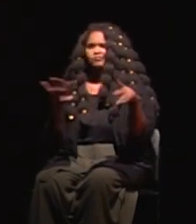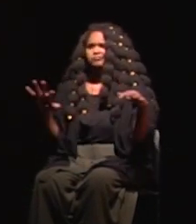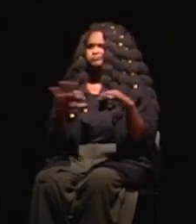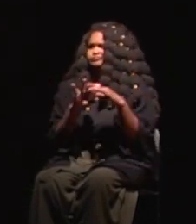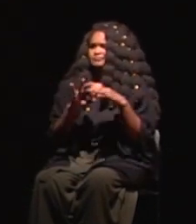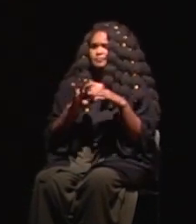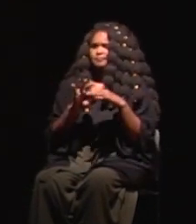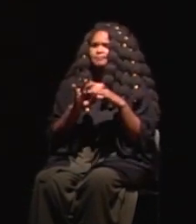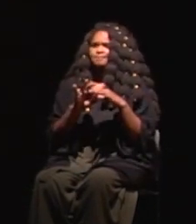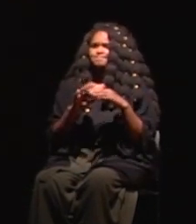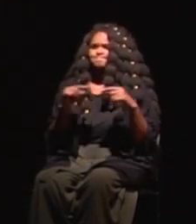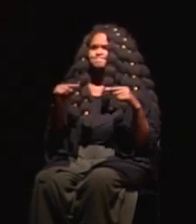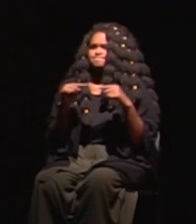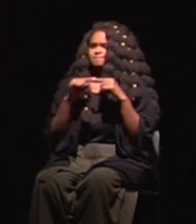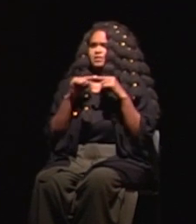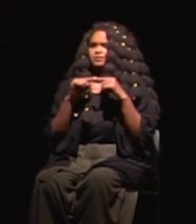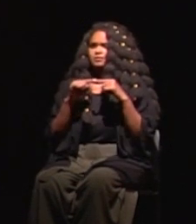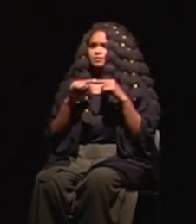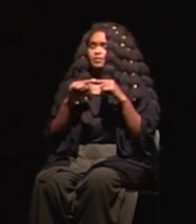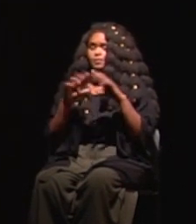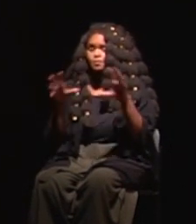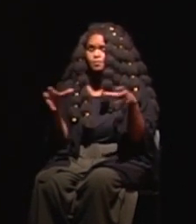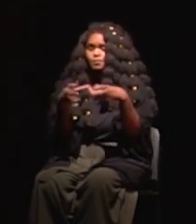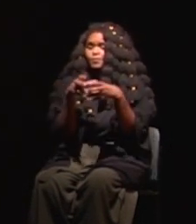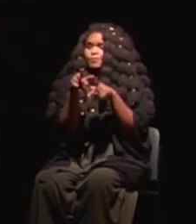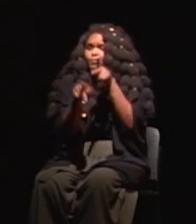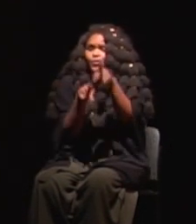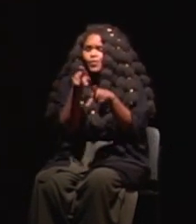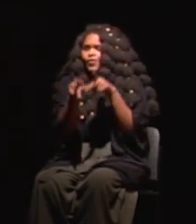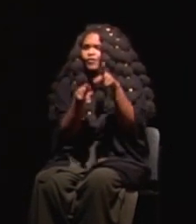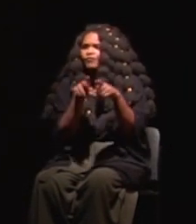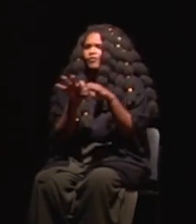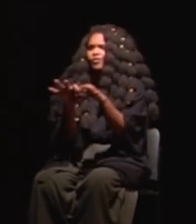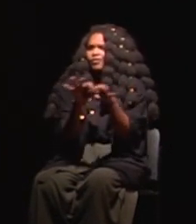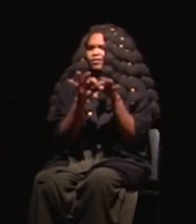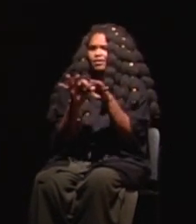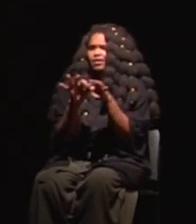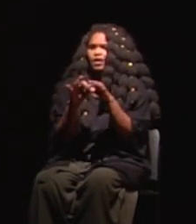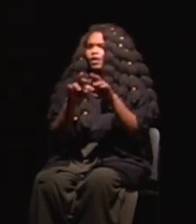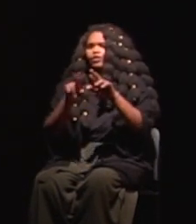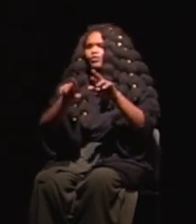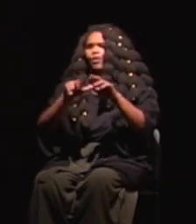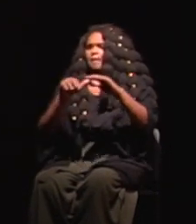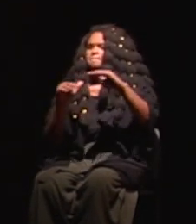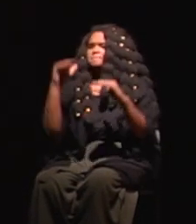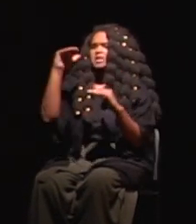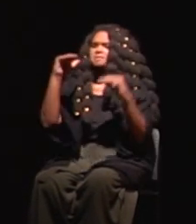um povo coletivo, um povo não categorizado, não